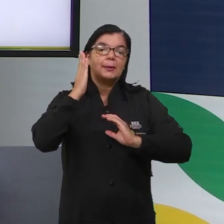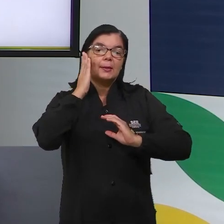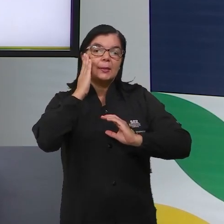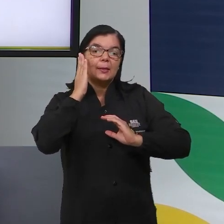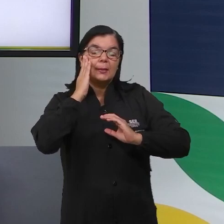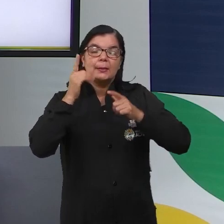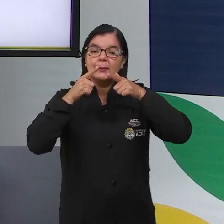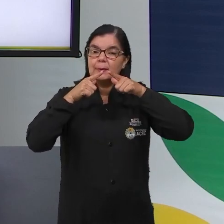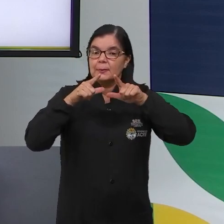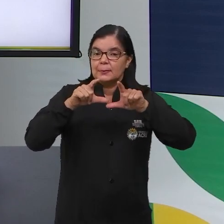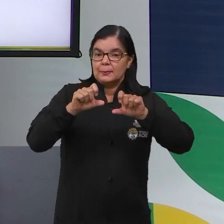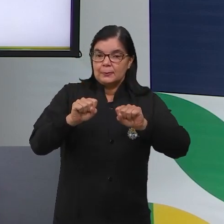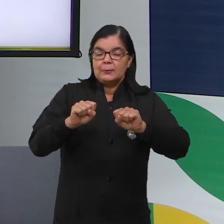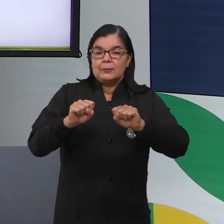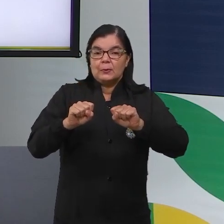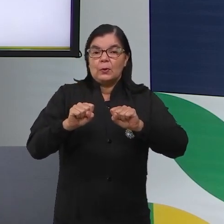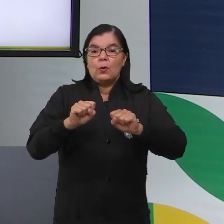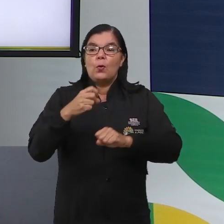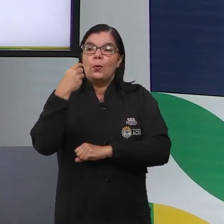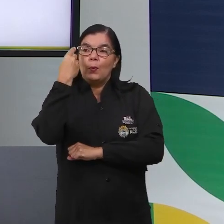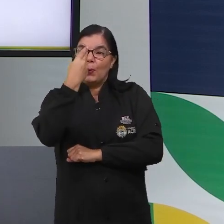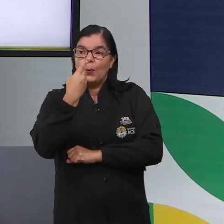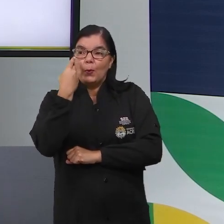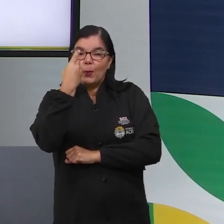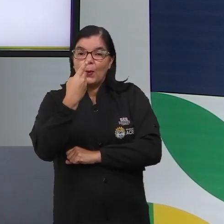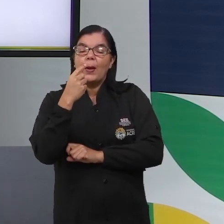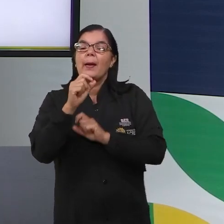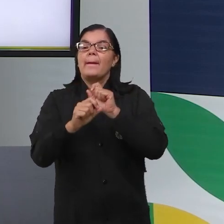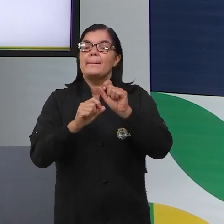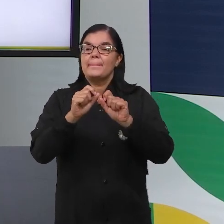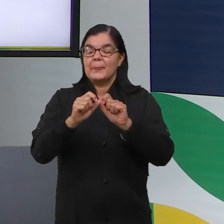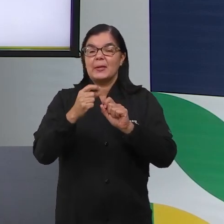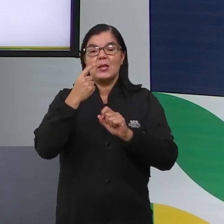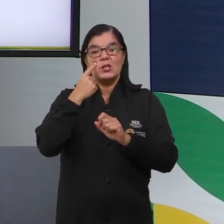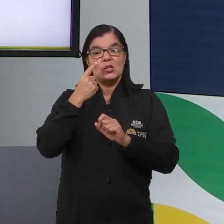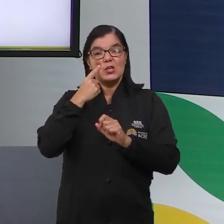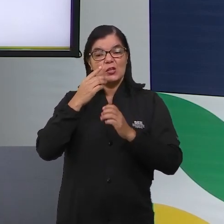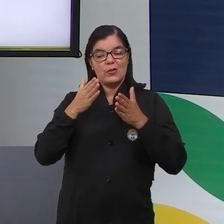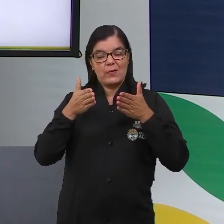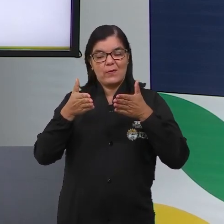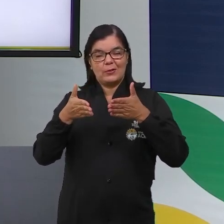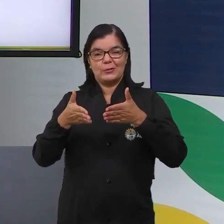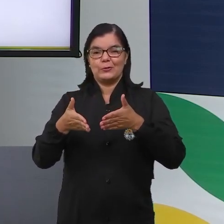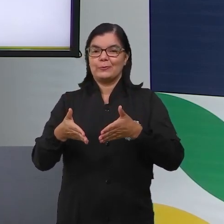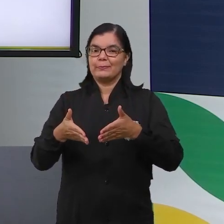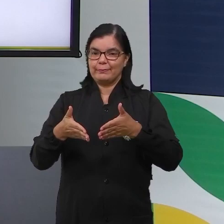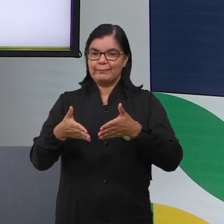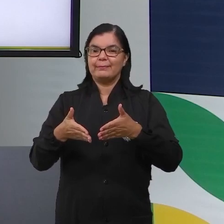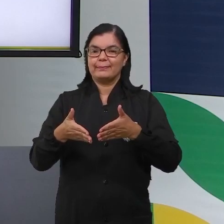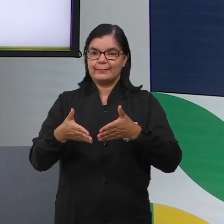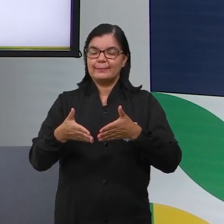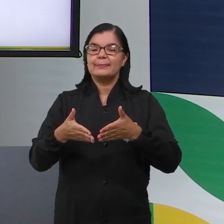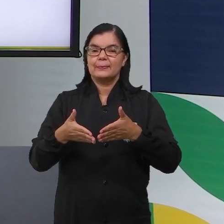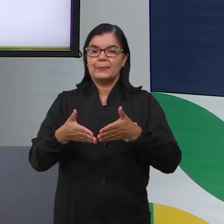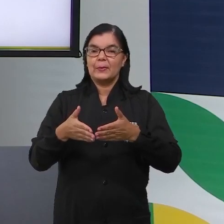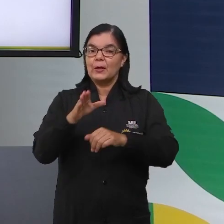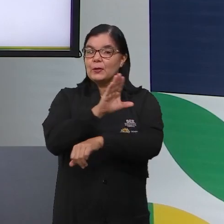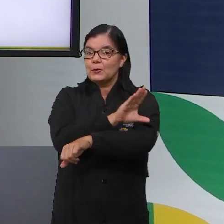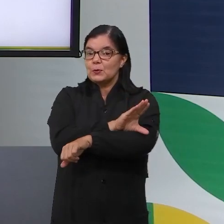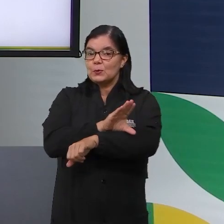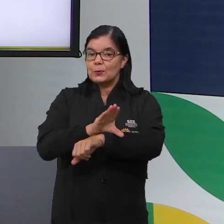entendimento linguístico, o espanhol ele faz mais esse apontamento, esse indicativo de